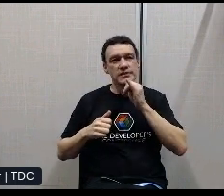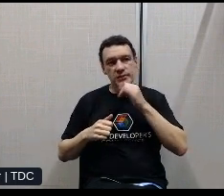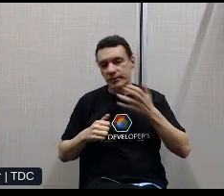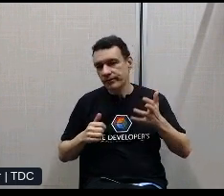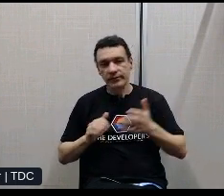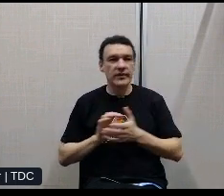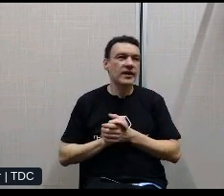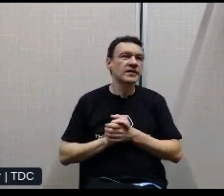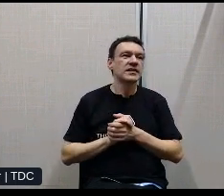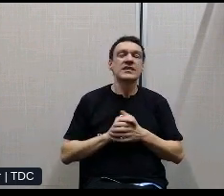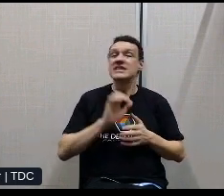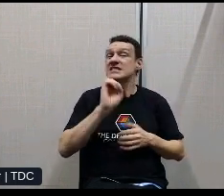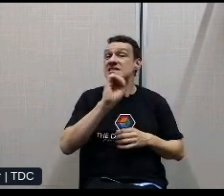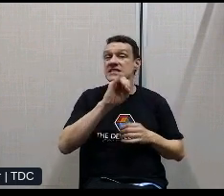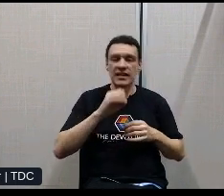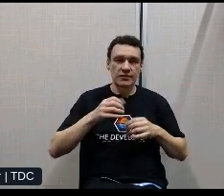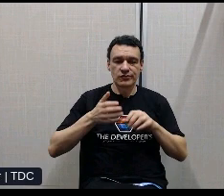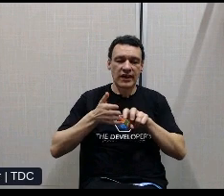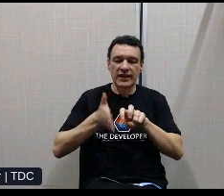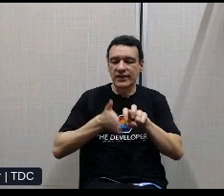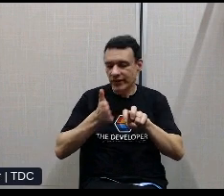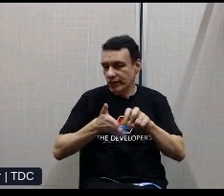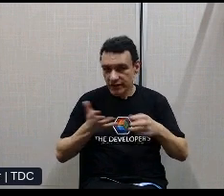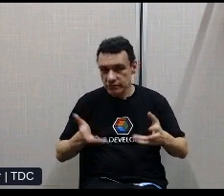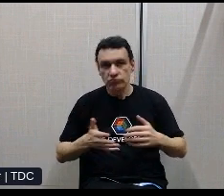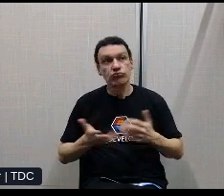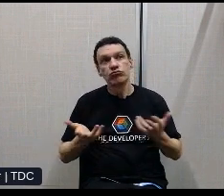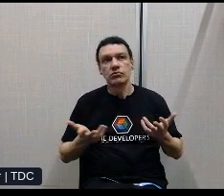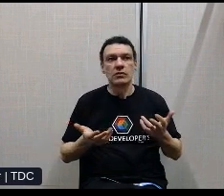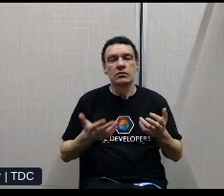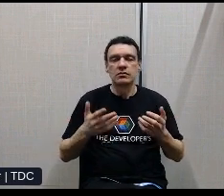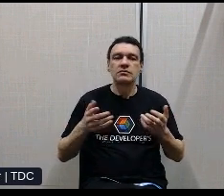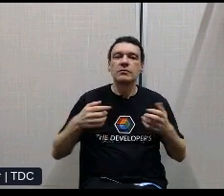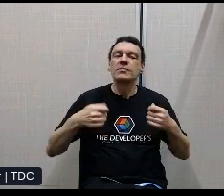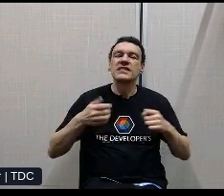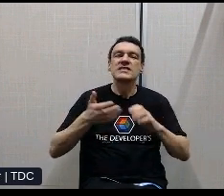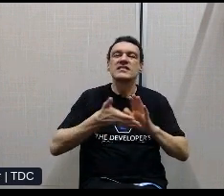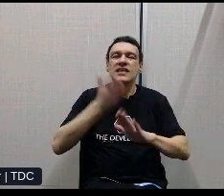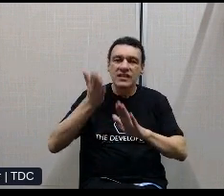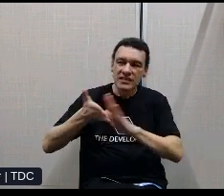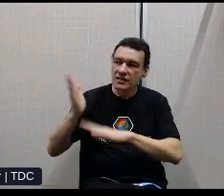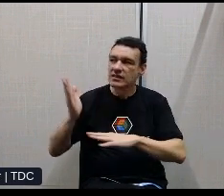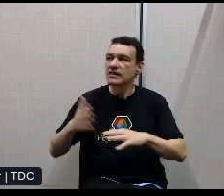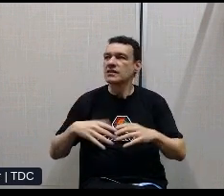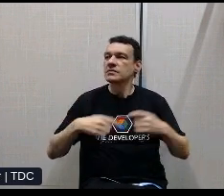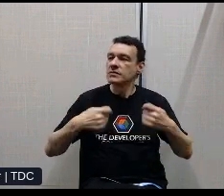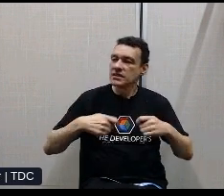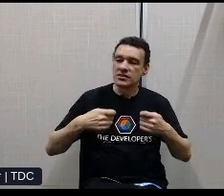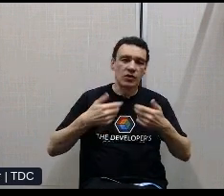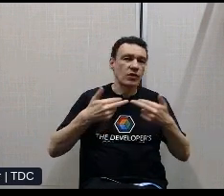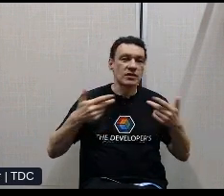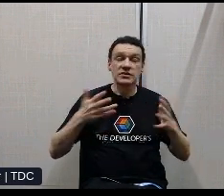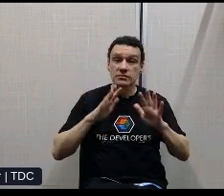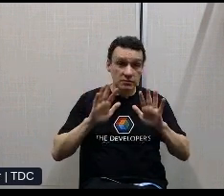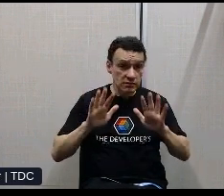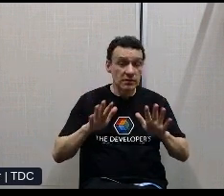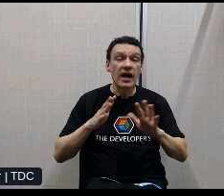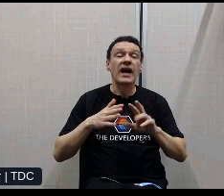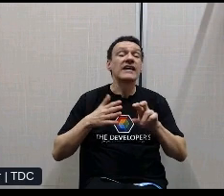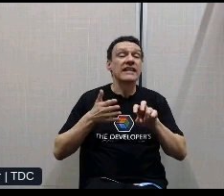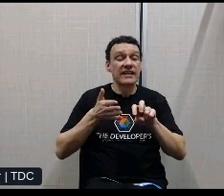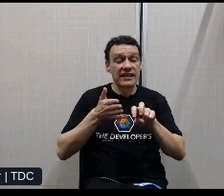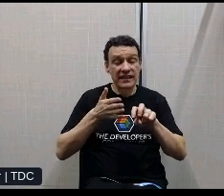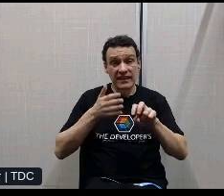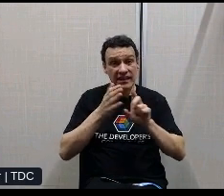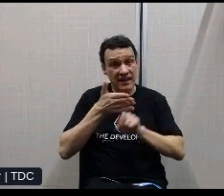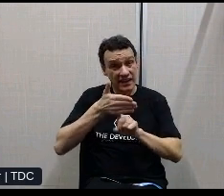uma cadeira de rodas, fazer alguns movimentos para não ter aquela deformidade e assim por diante. Então, essas tecnologias elas estão se conversando com